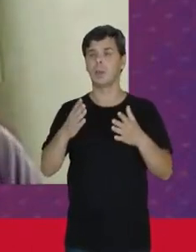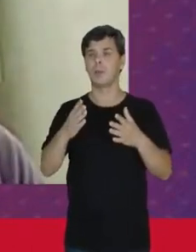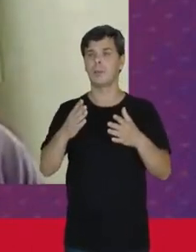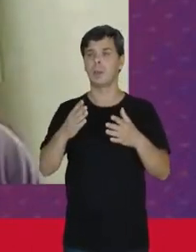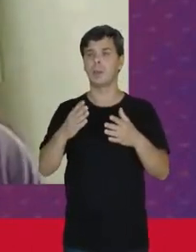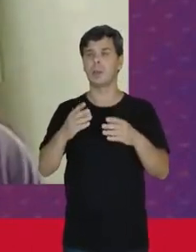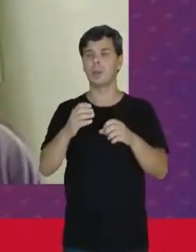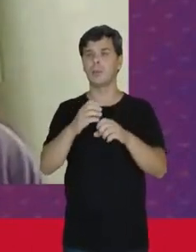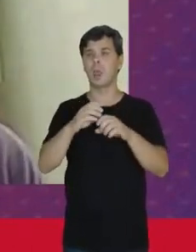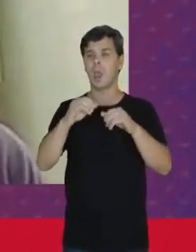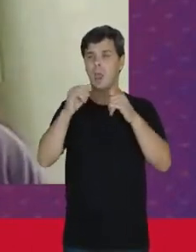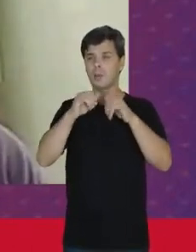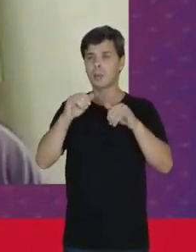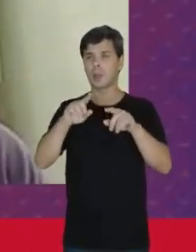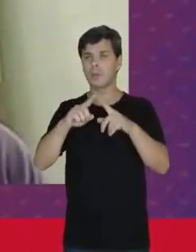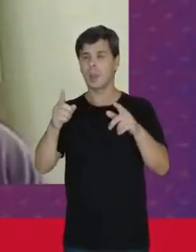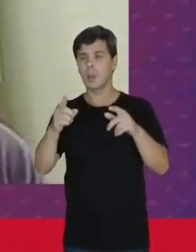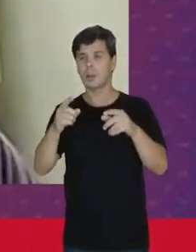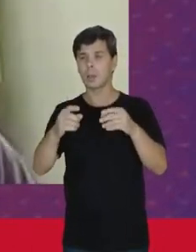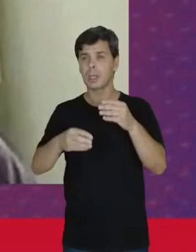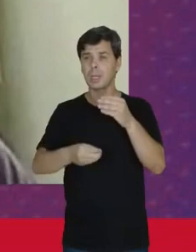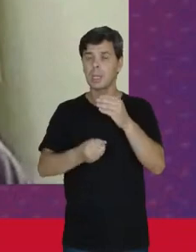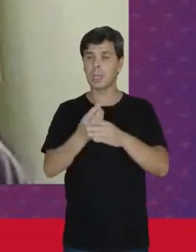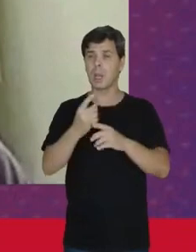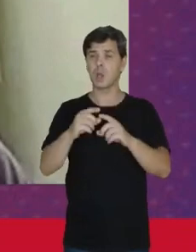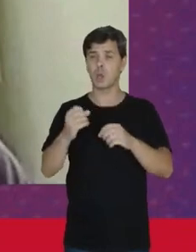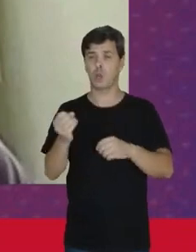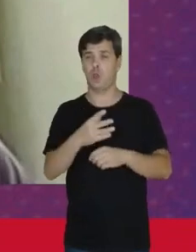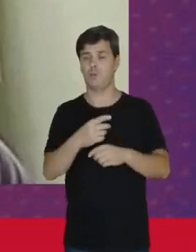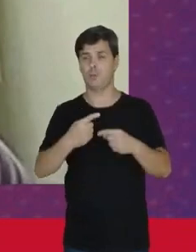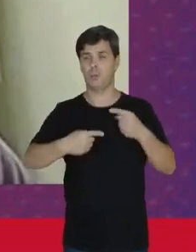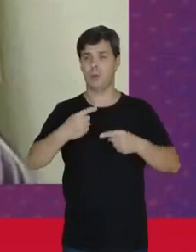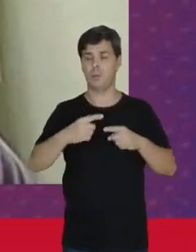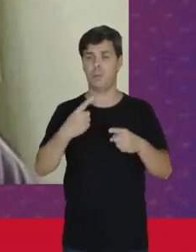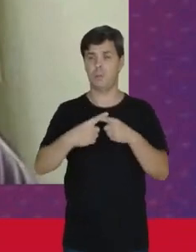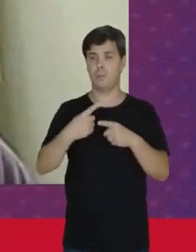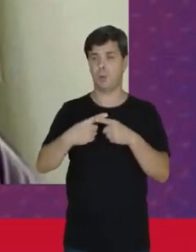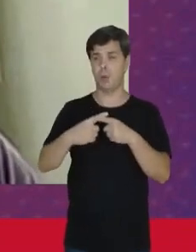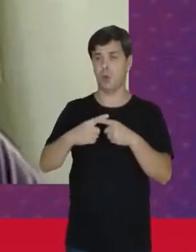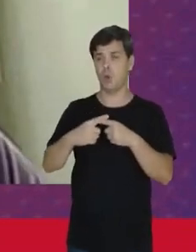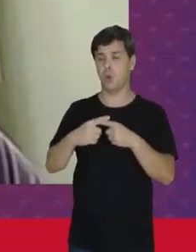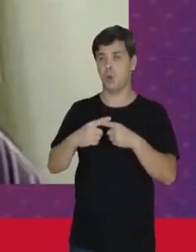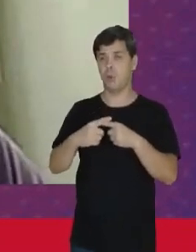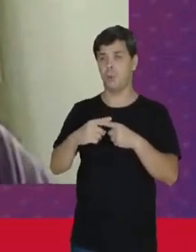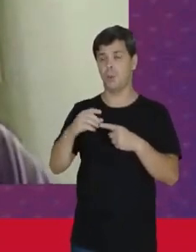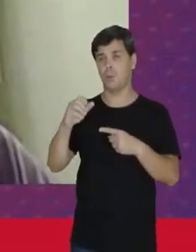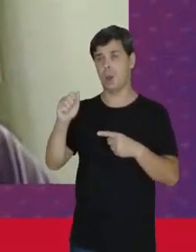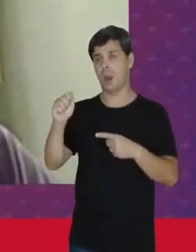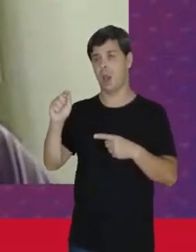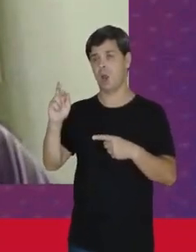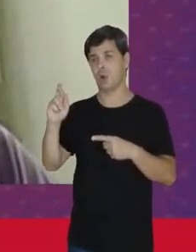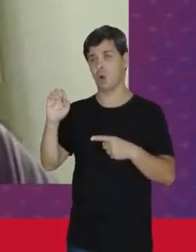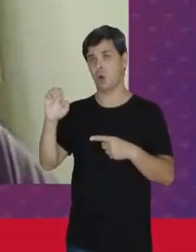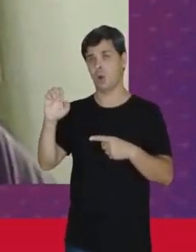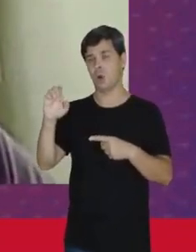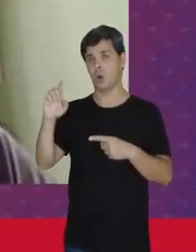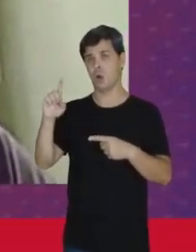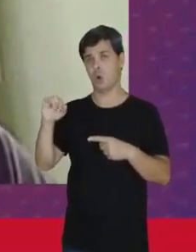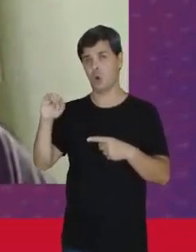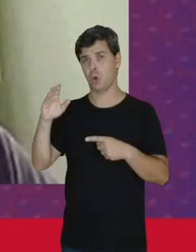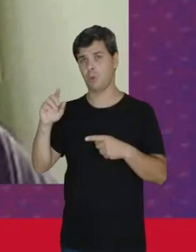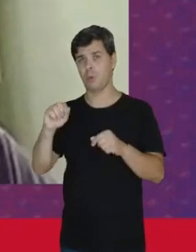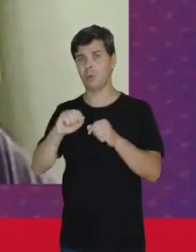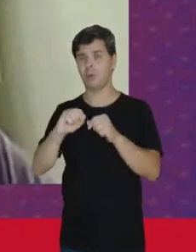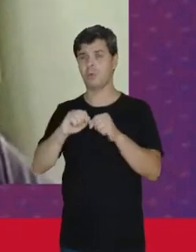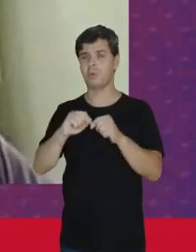constituir novas políticas públicas é fundamental, porque o próprio agronegócio que se gosta, né, de